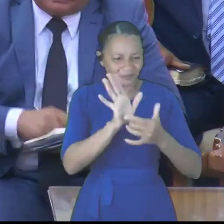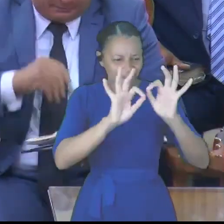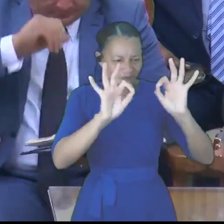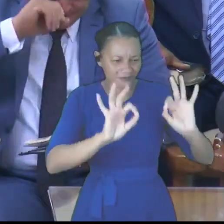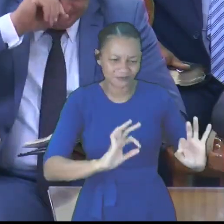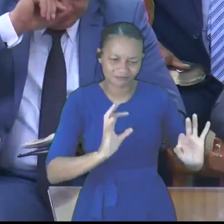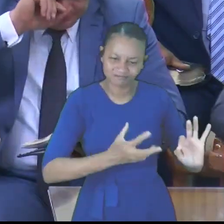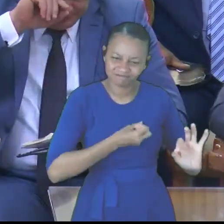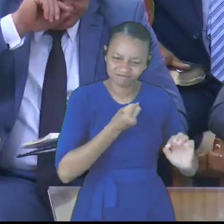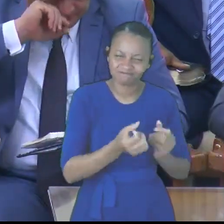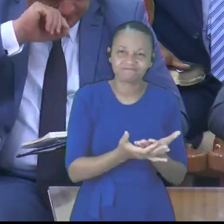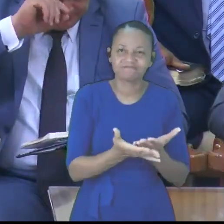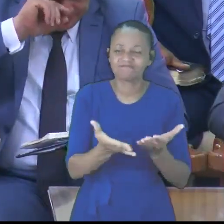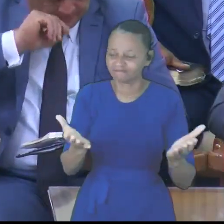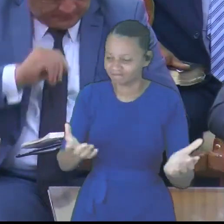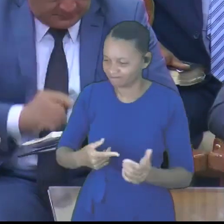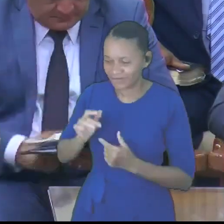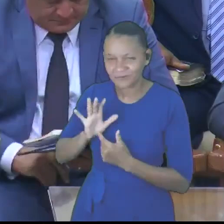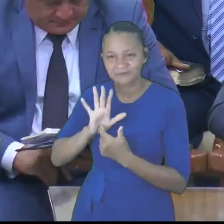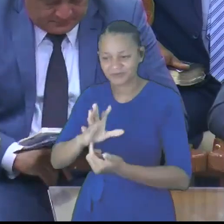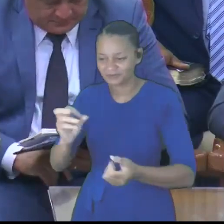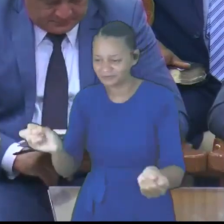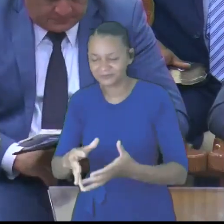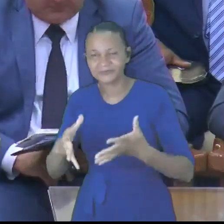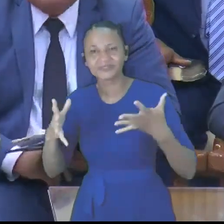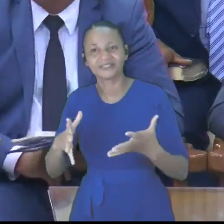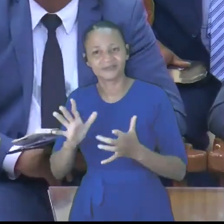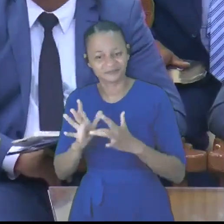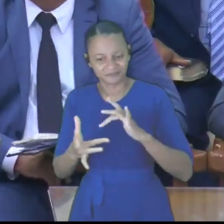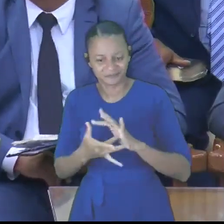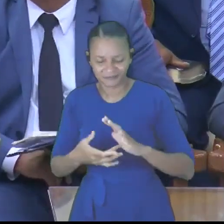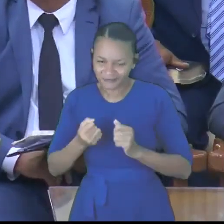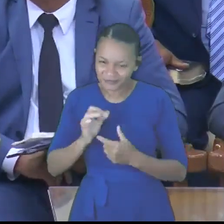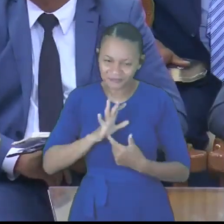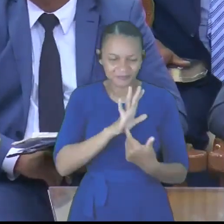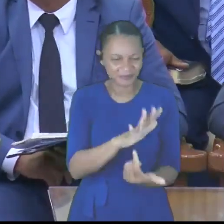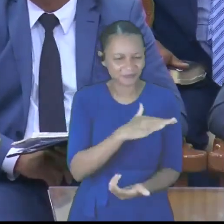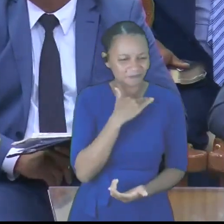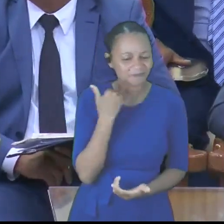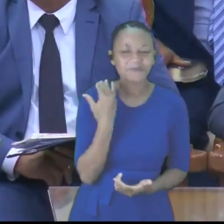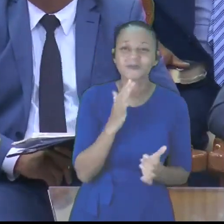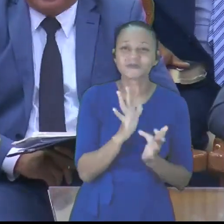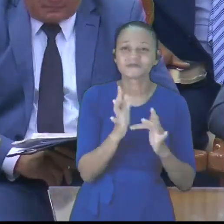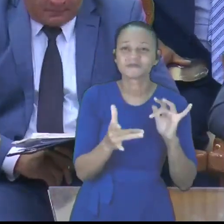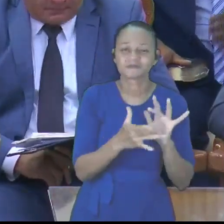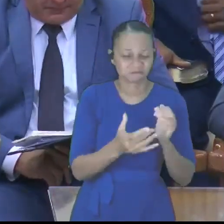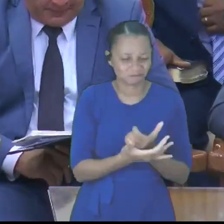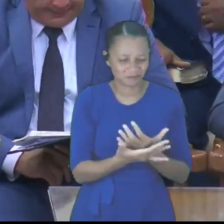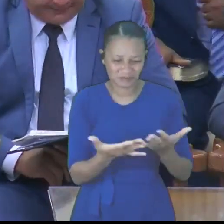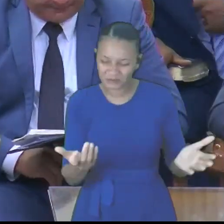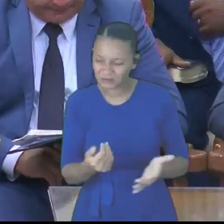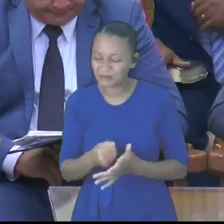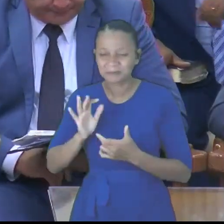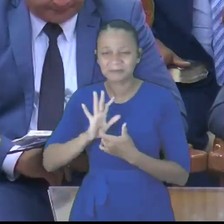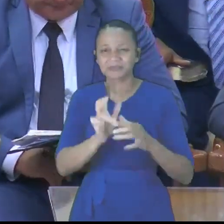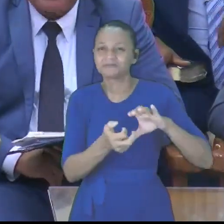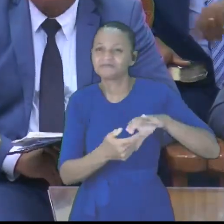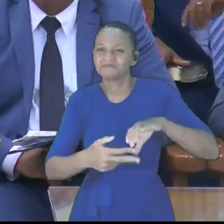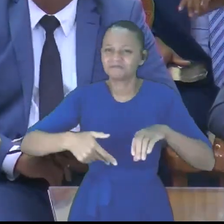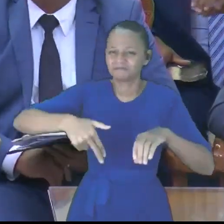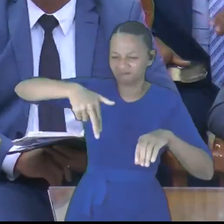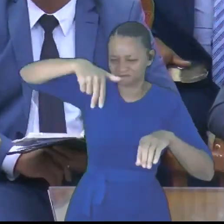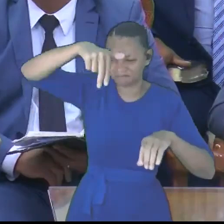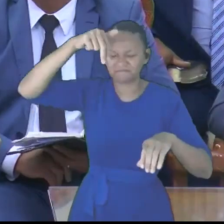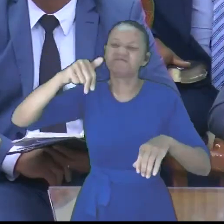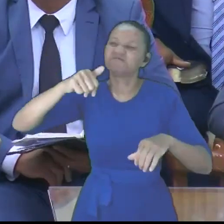salvação. Apresentou os milagres de Jesus, apresentou a morte de Jesus, apresentou a ressurreição de Jesus e apresentou